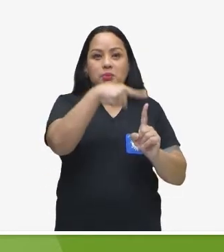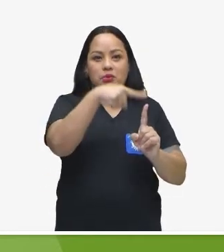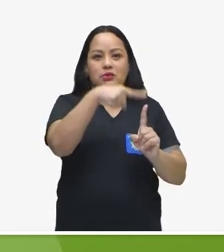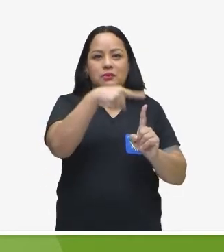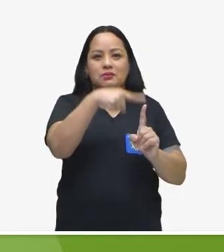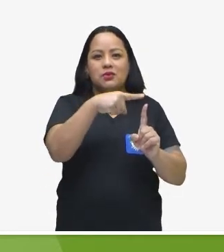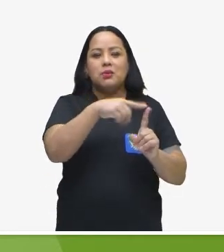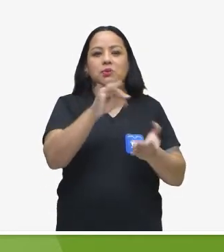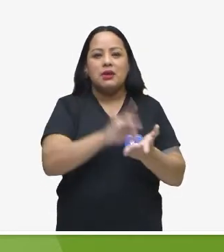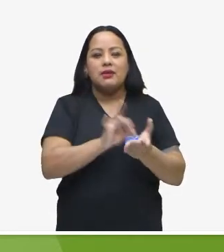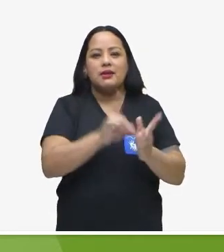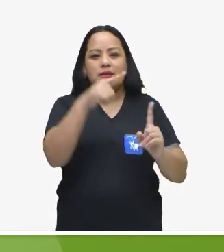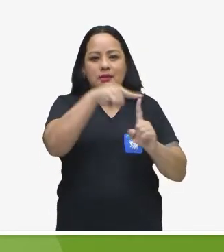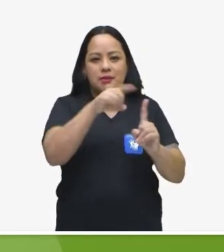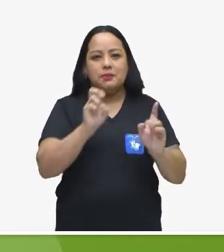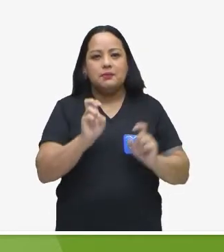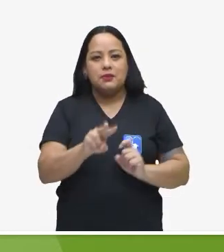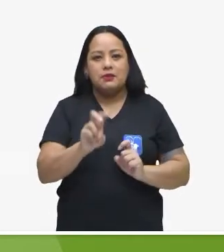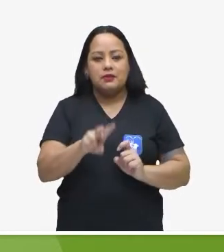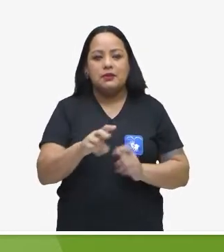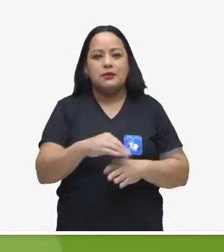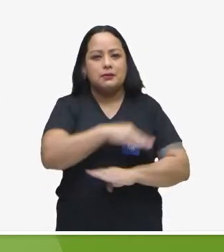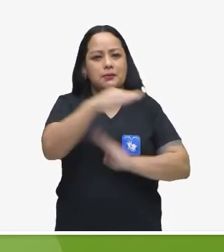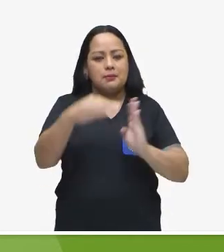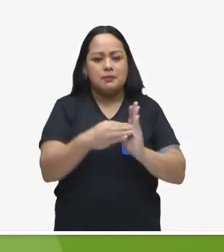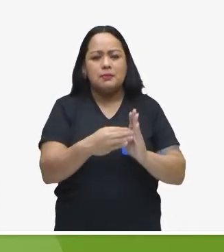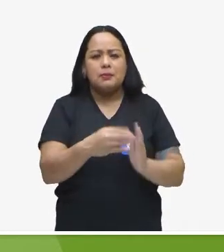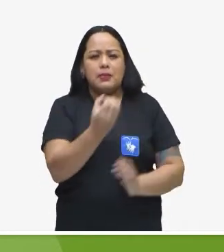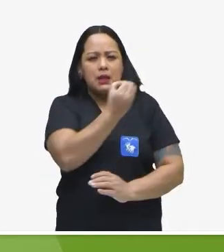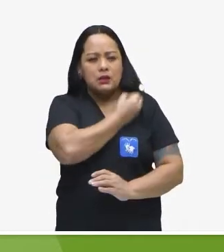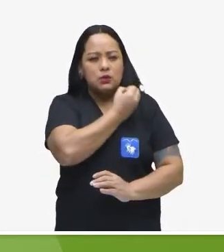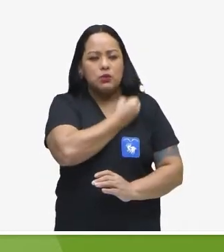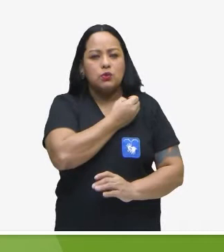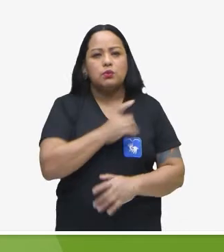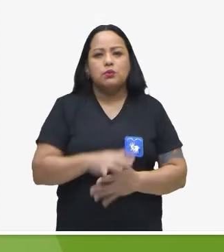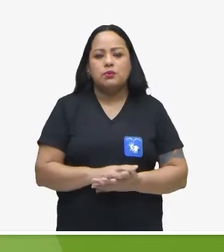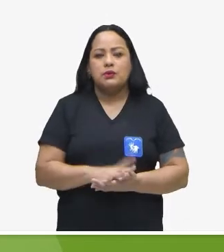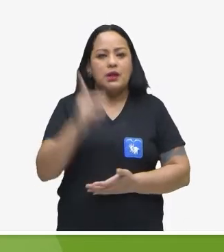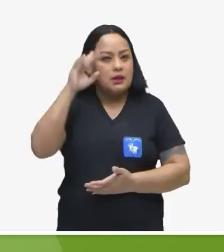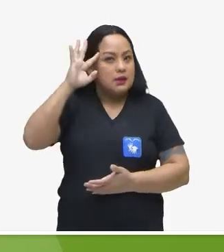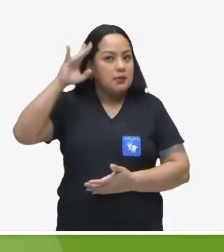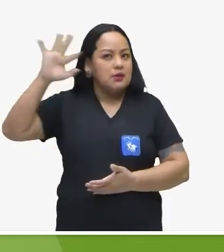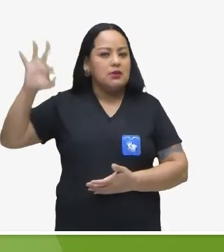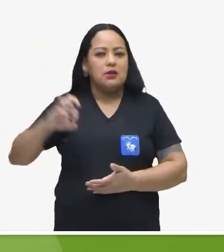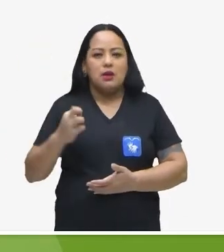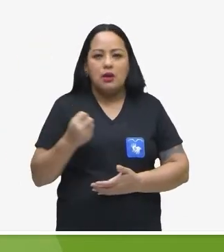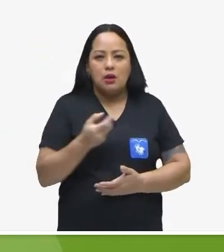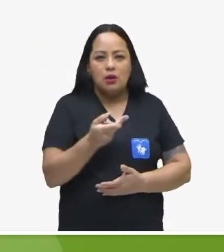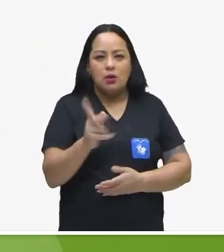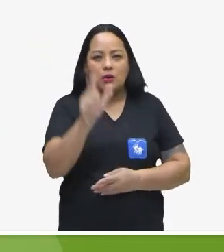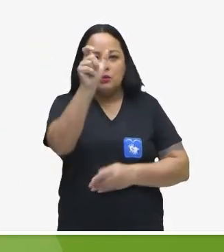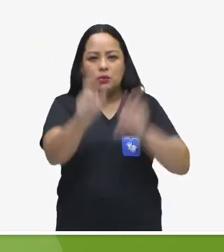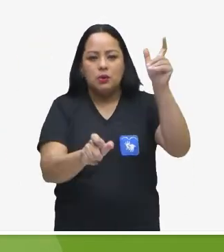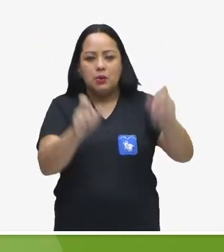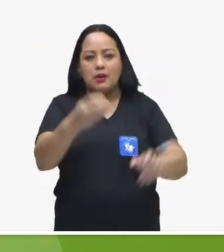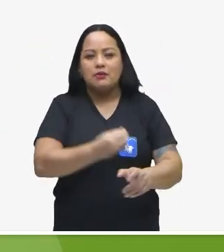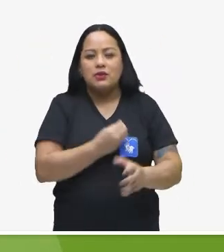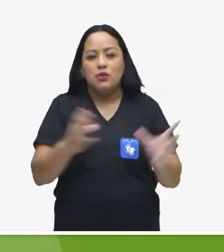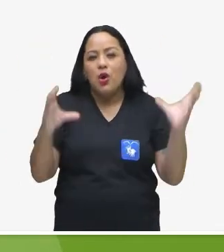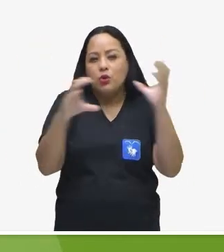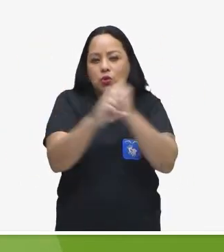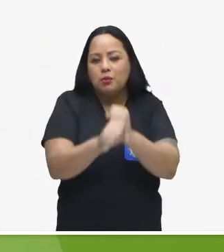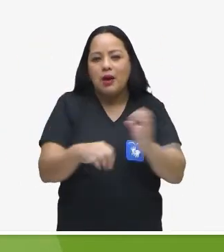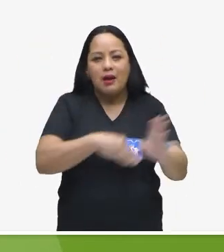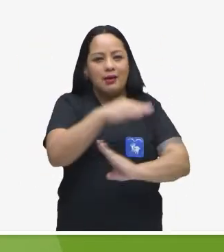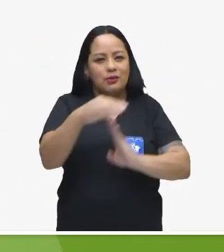aí, com todos esses números, então imagine, é uma quantidade enorme de seres vivos se a gente fosse somar todos eles,